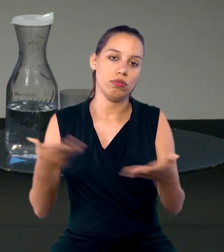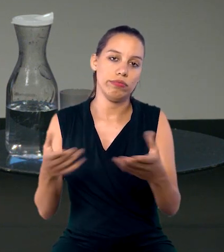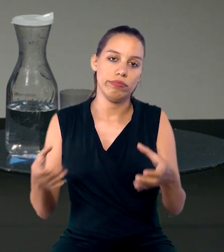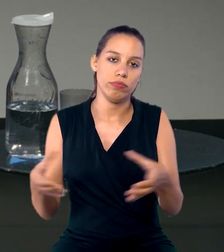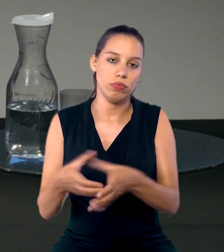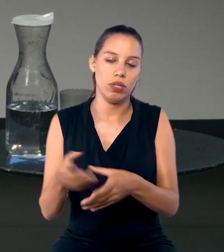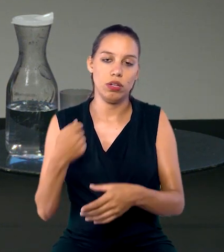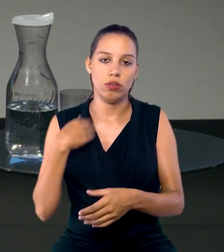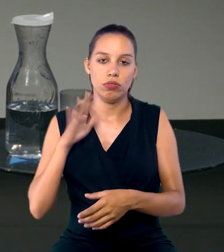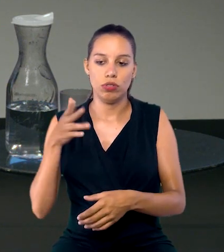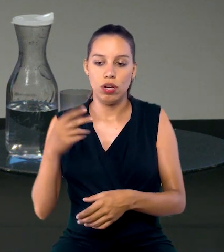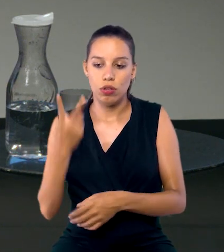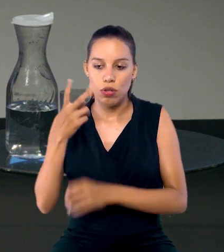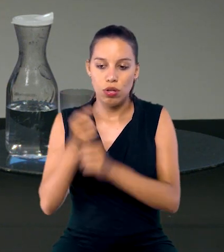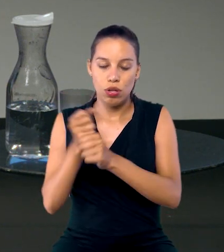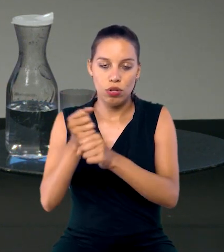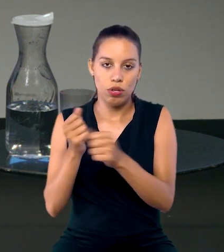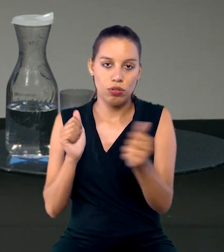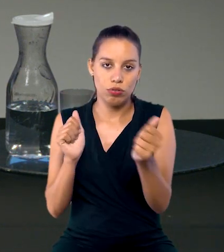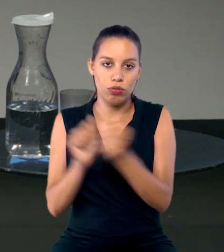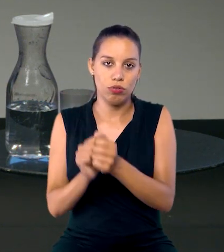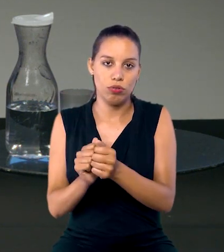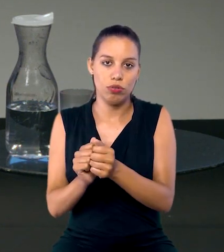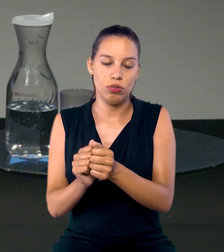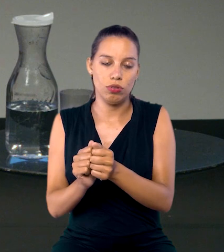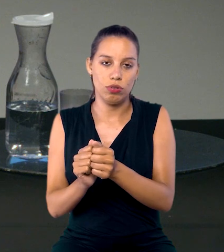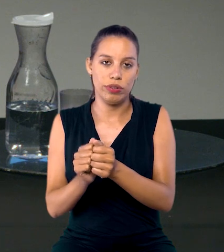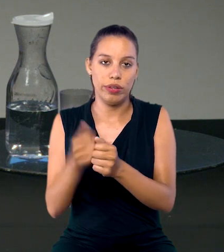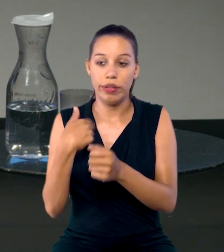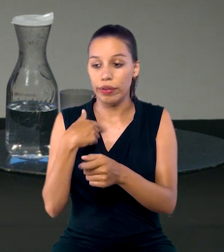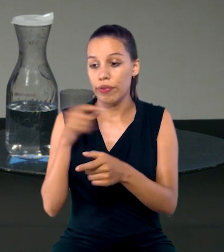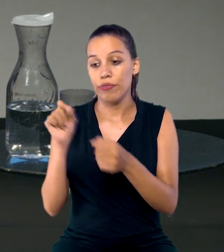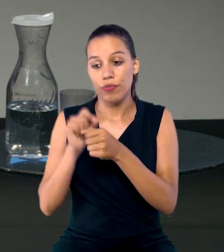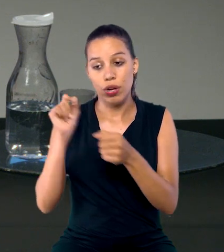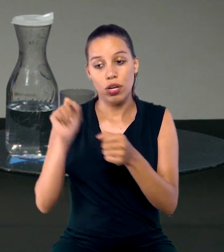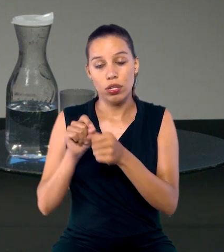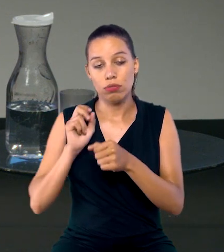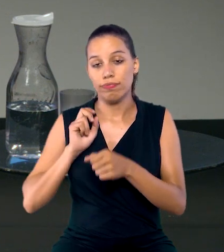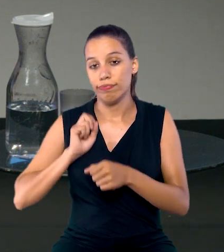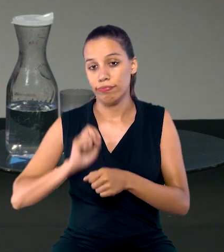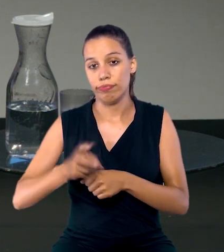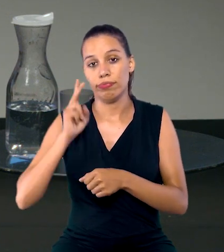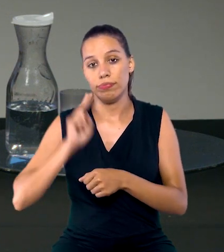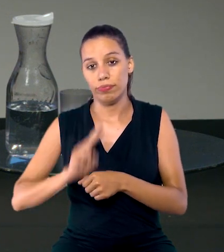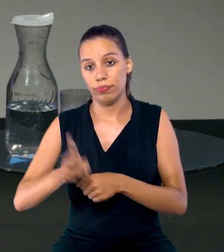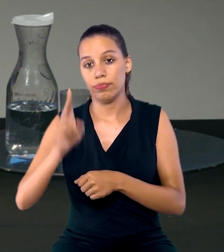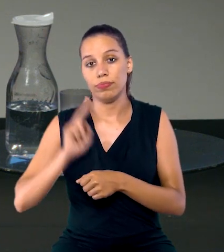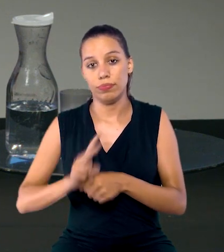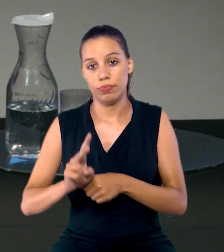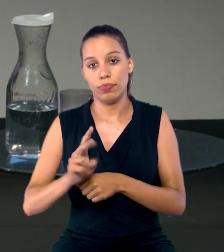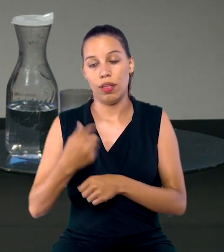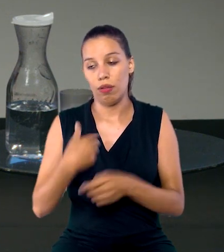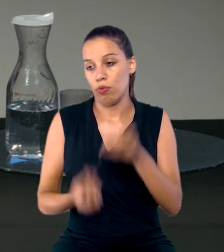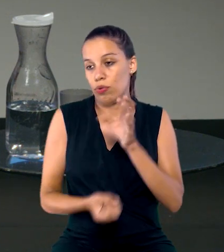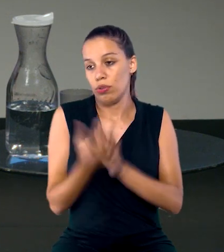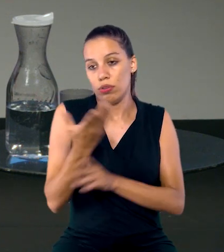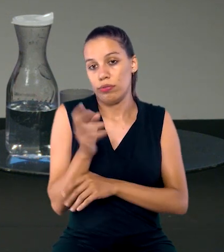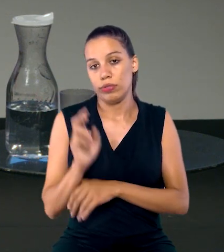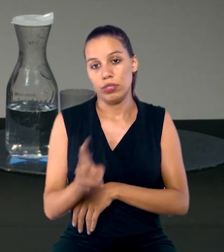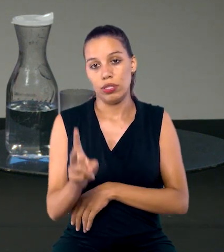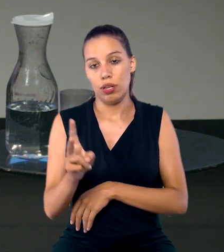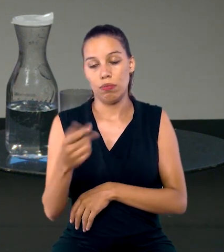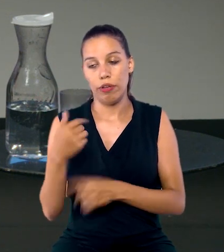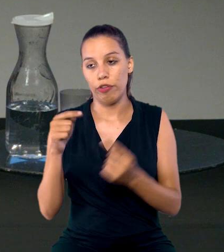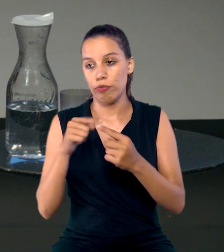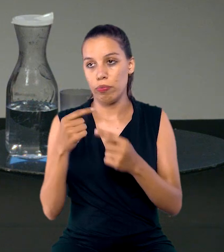Uma. E faz 2 anos que Suma Uma é o que eu faço, é o que eu crio o